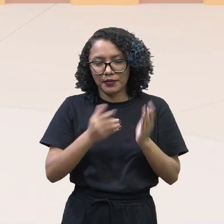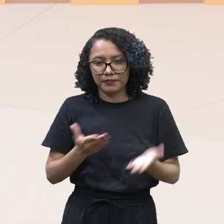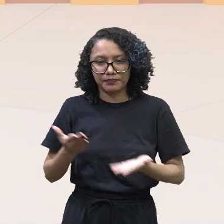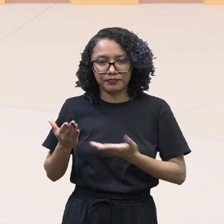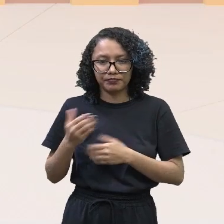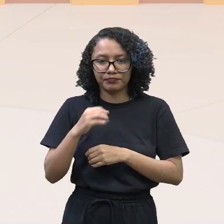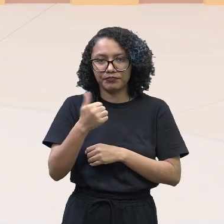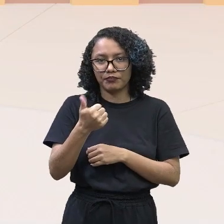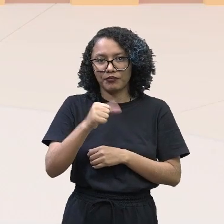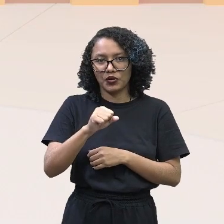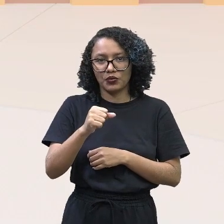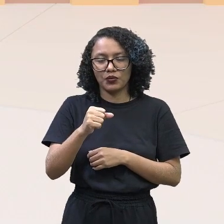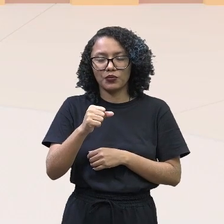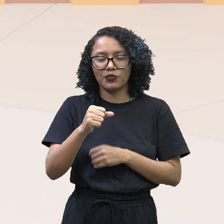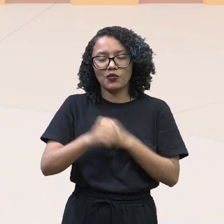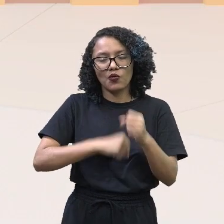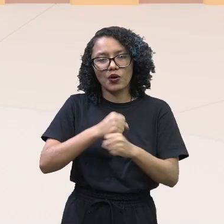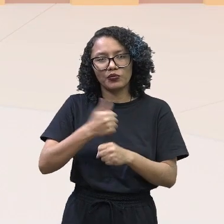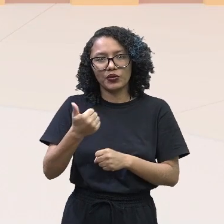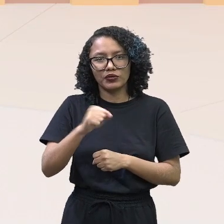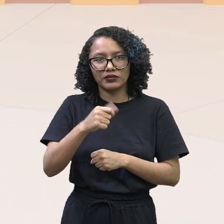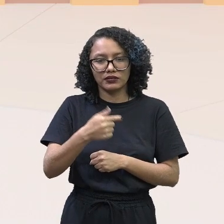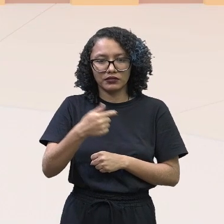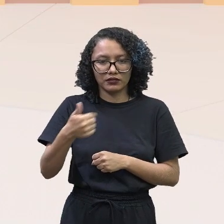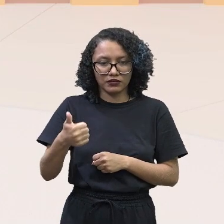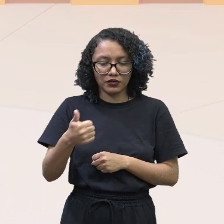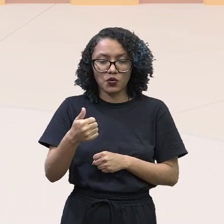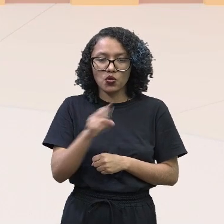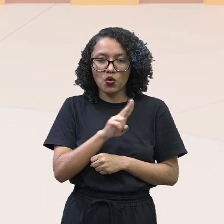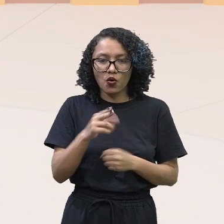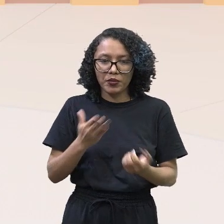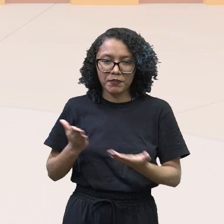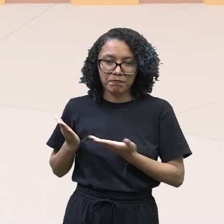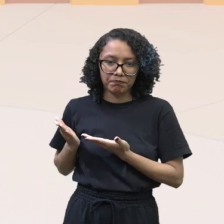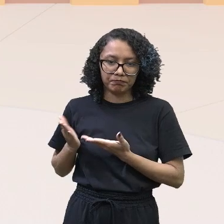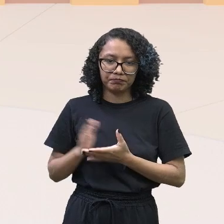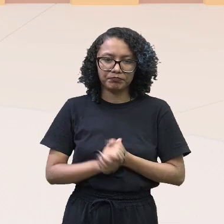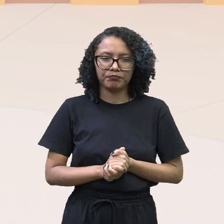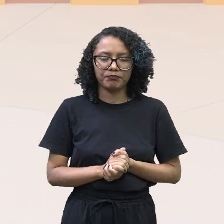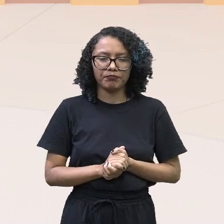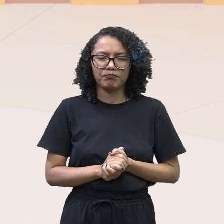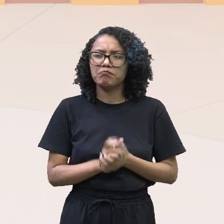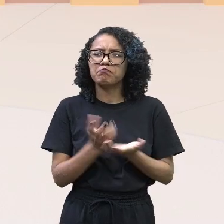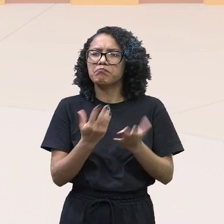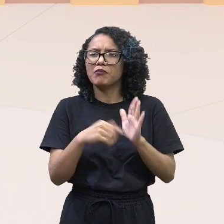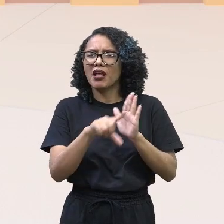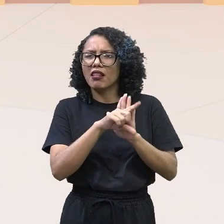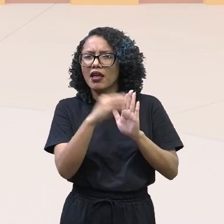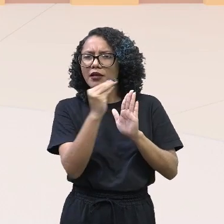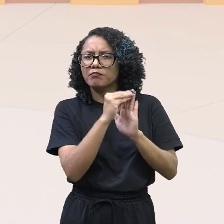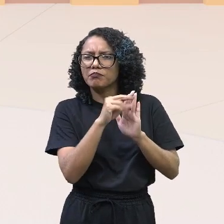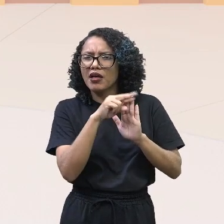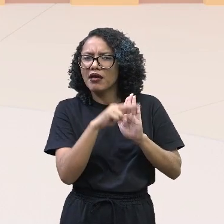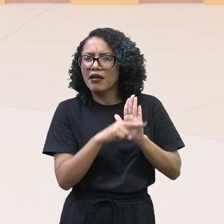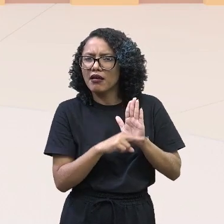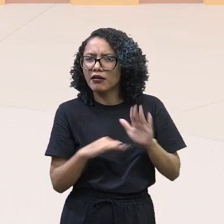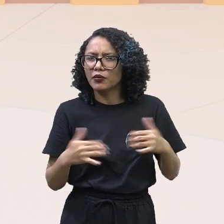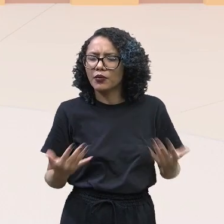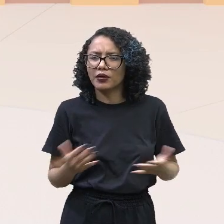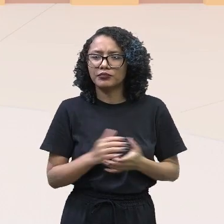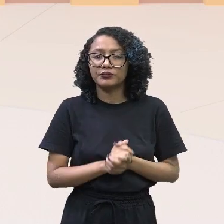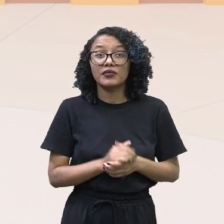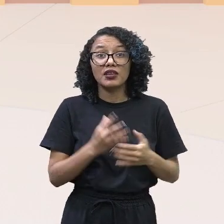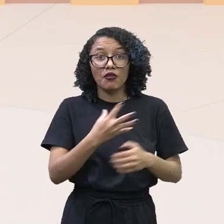1871, que fala que o nome dessa lei, né, é Lei do Ventre Livre. O que dizia essa lei? Estabelece que os filhos